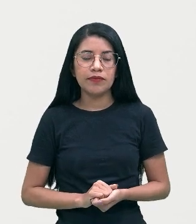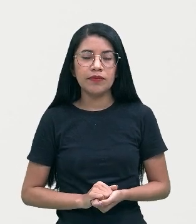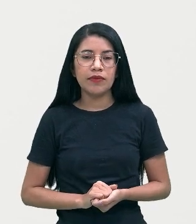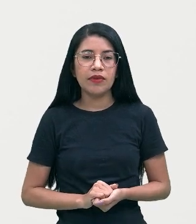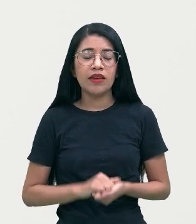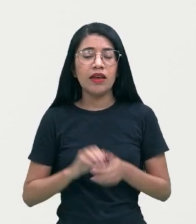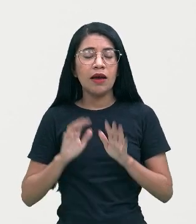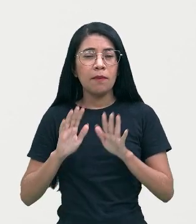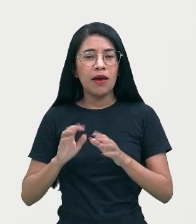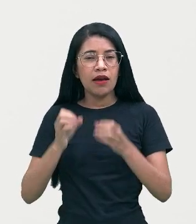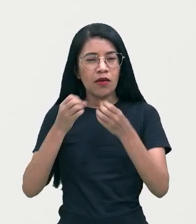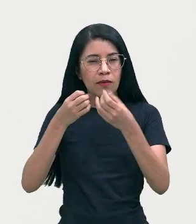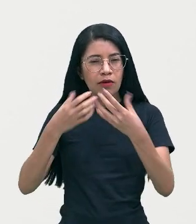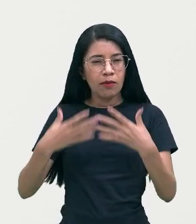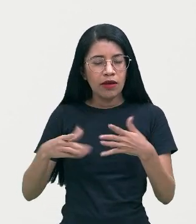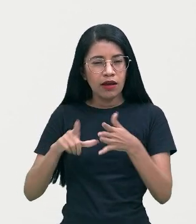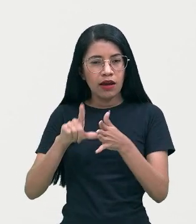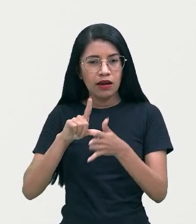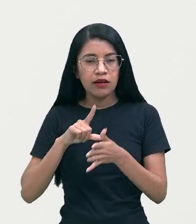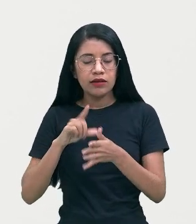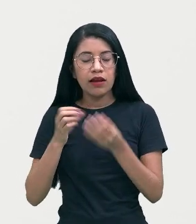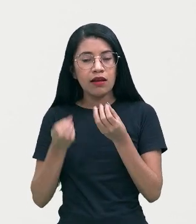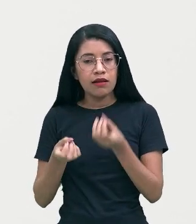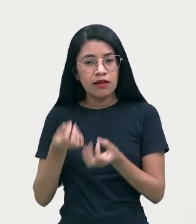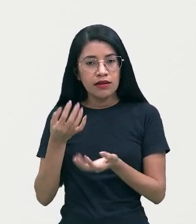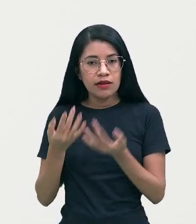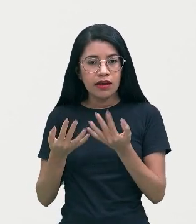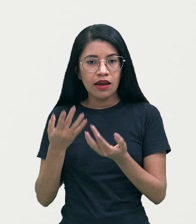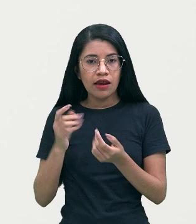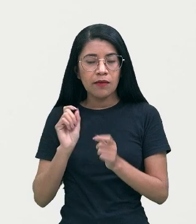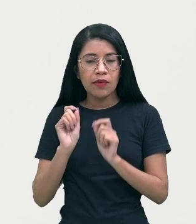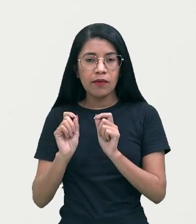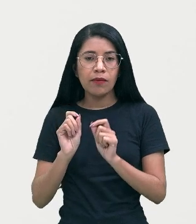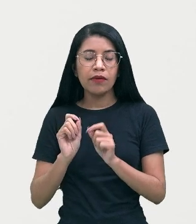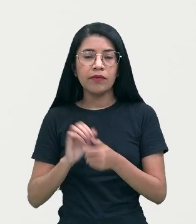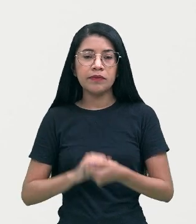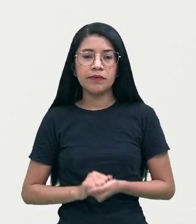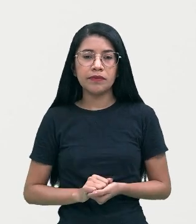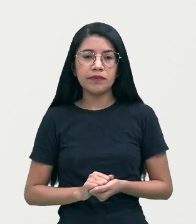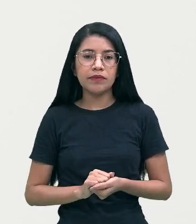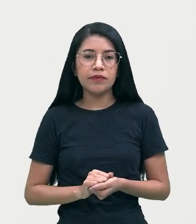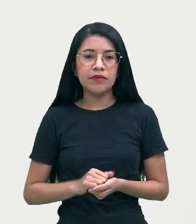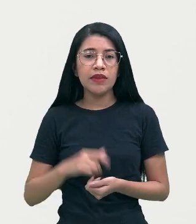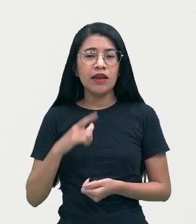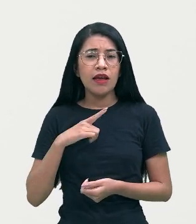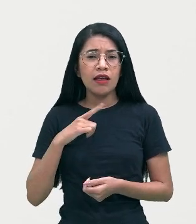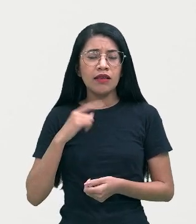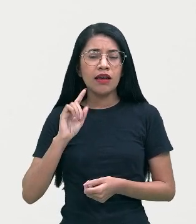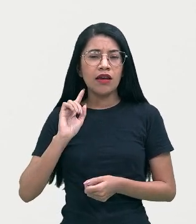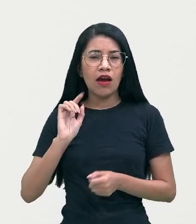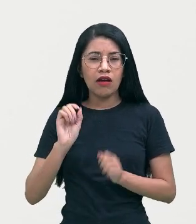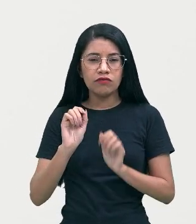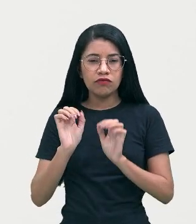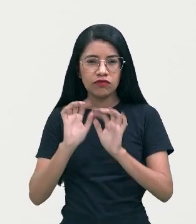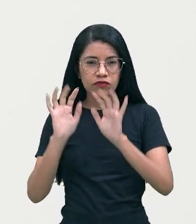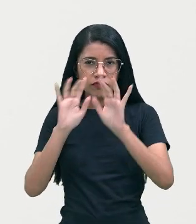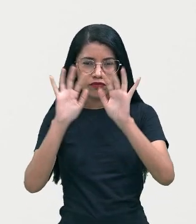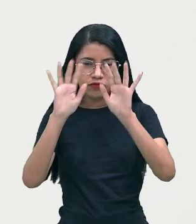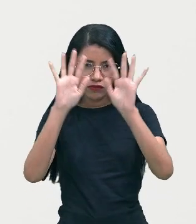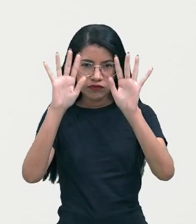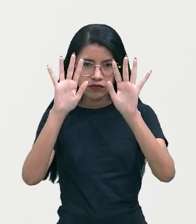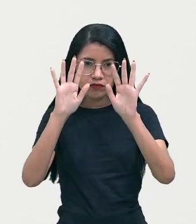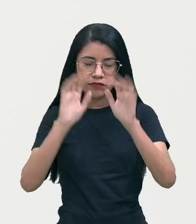que, como eu disse para vocês, essa queima, ela libera o que, gente? Aqui, ó, libera muita fumaça,